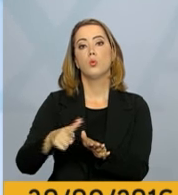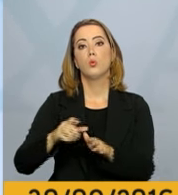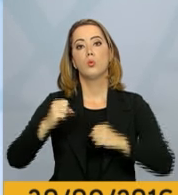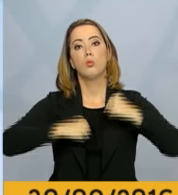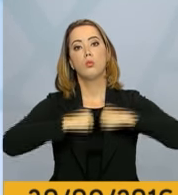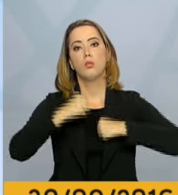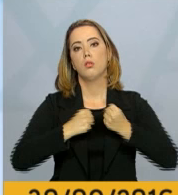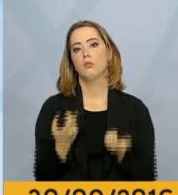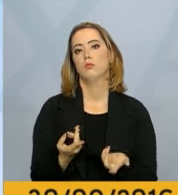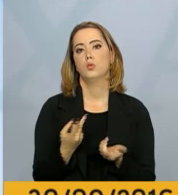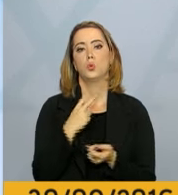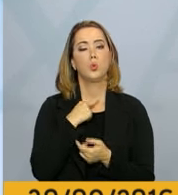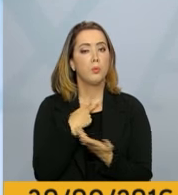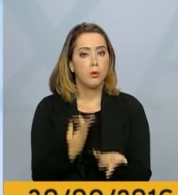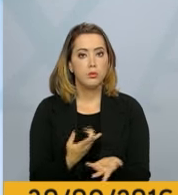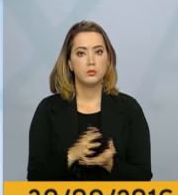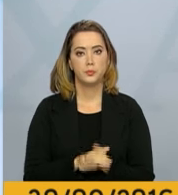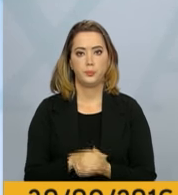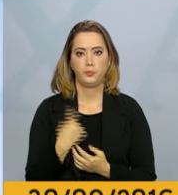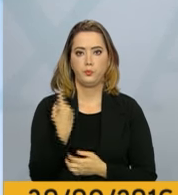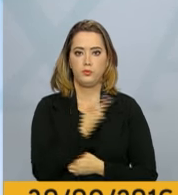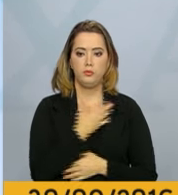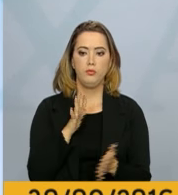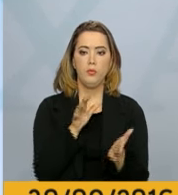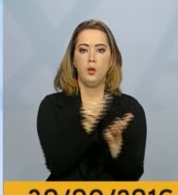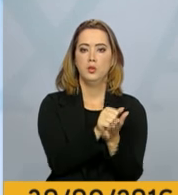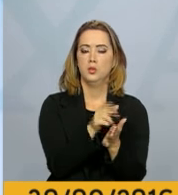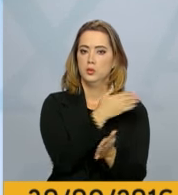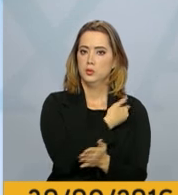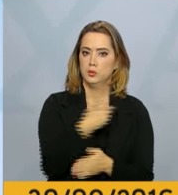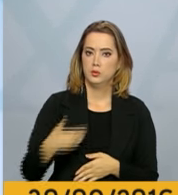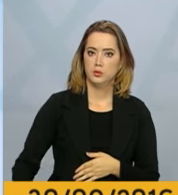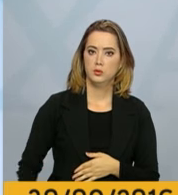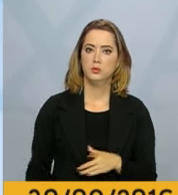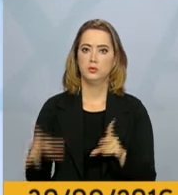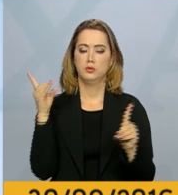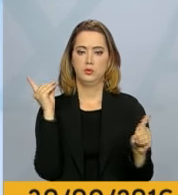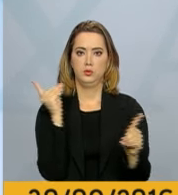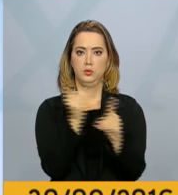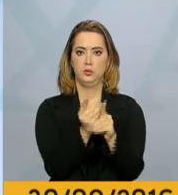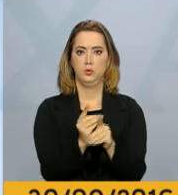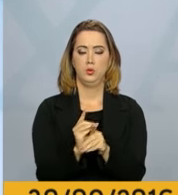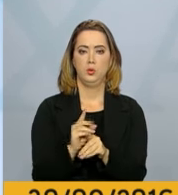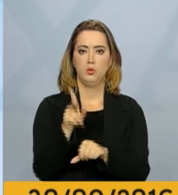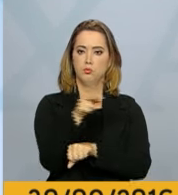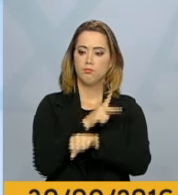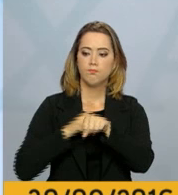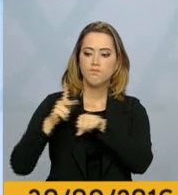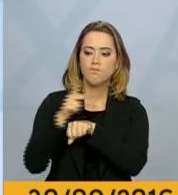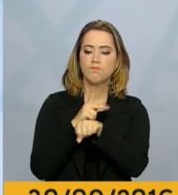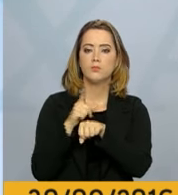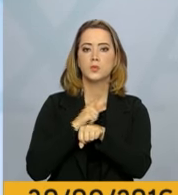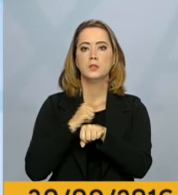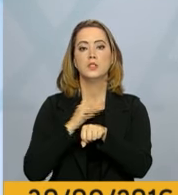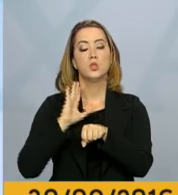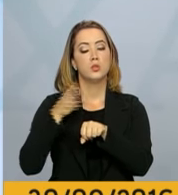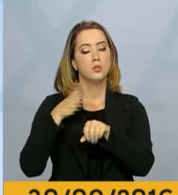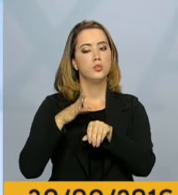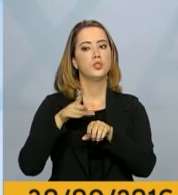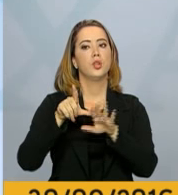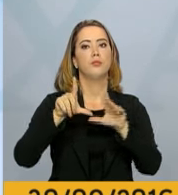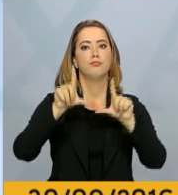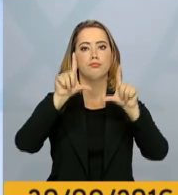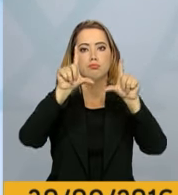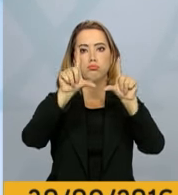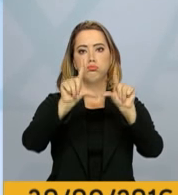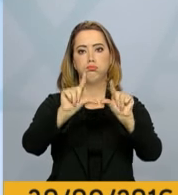o governo, portanto, nós encontramos um país que acumula trimestres consecutivos de queda no